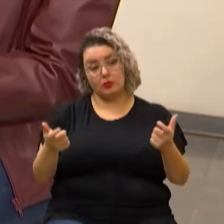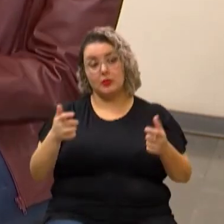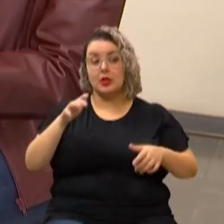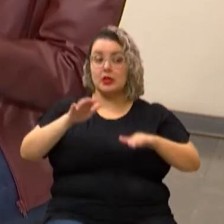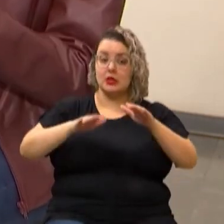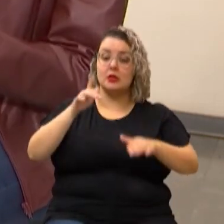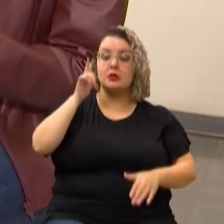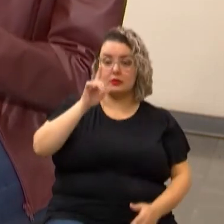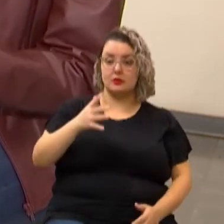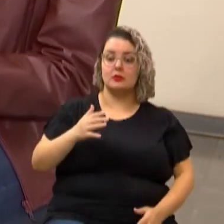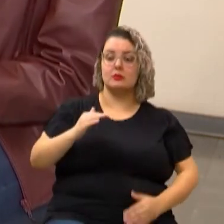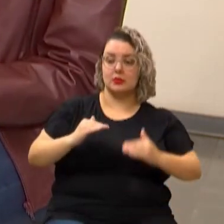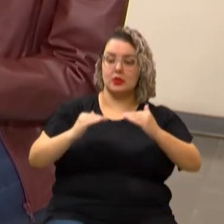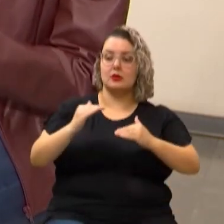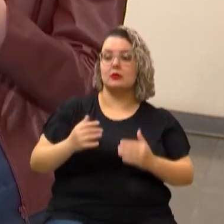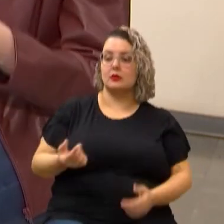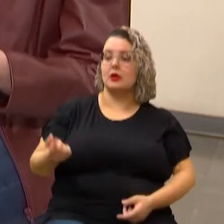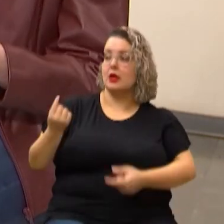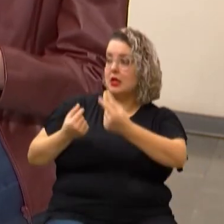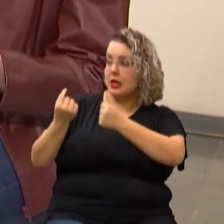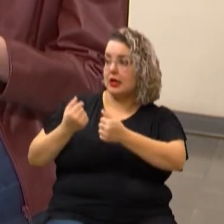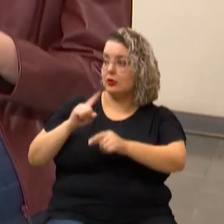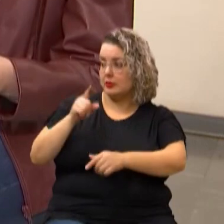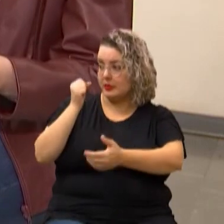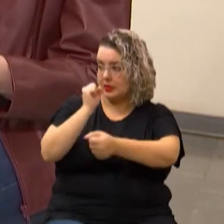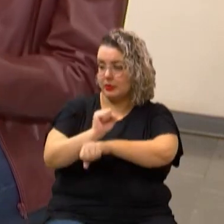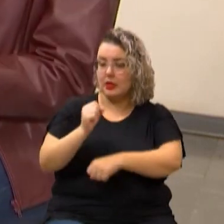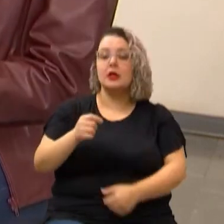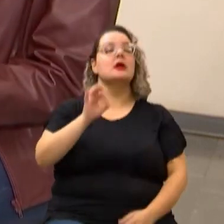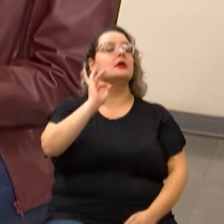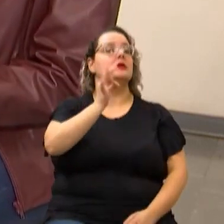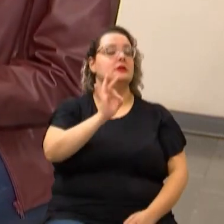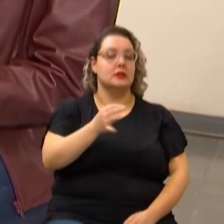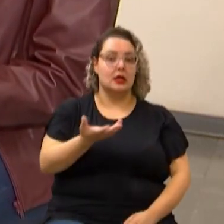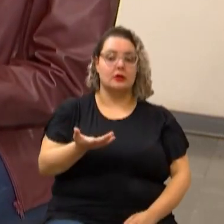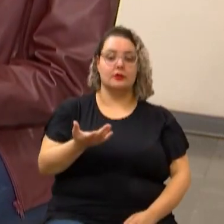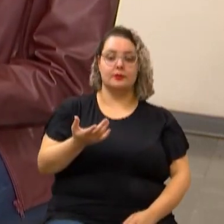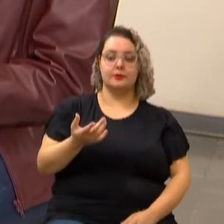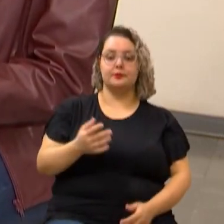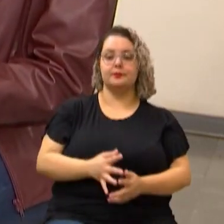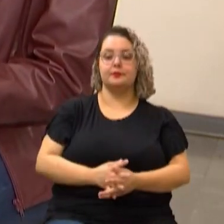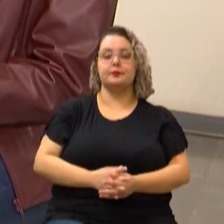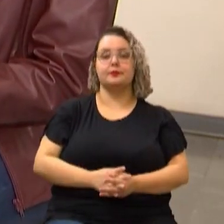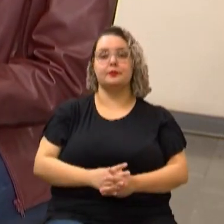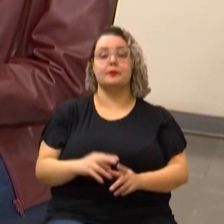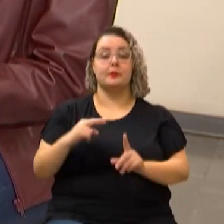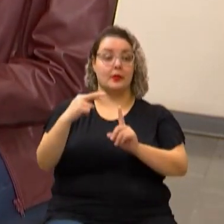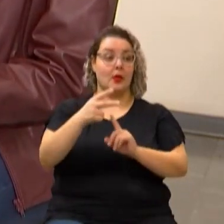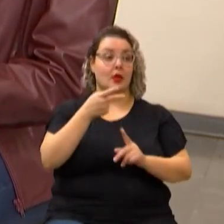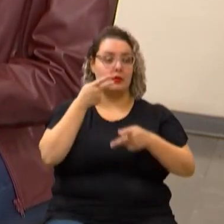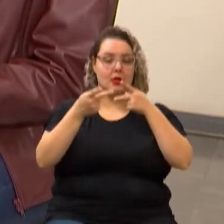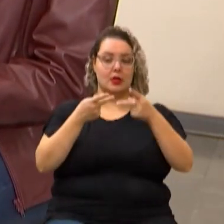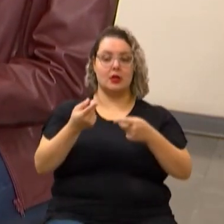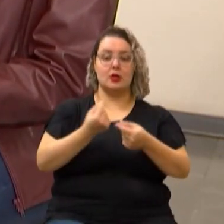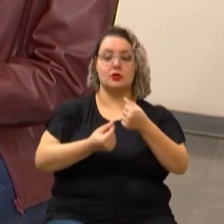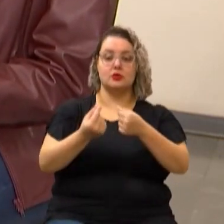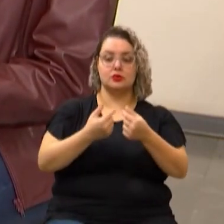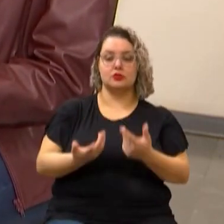exemplo, tudo isso tem um reflexo no consumidor. Logo, a gente vai observar, será que o